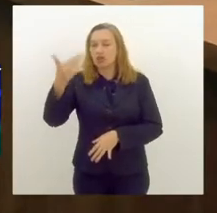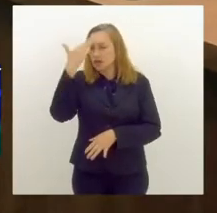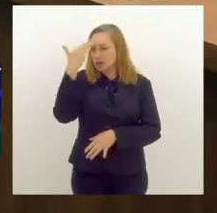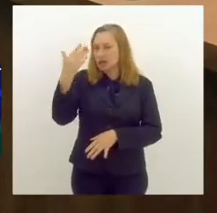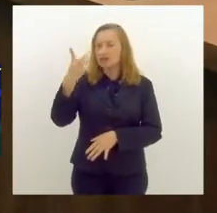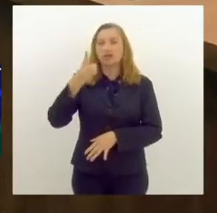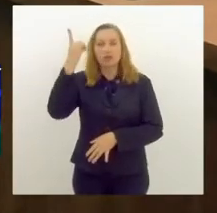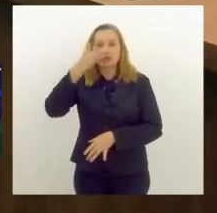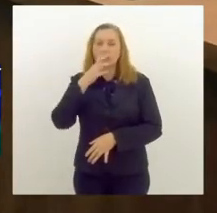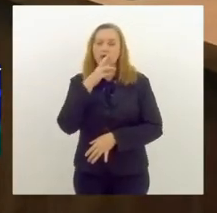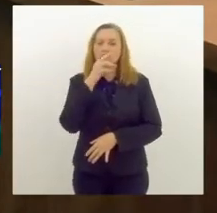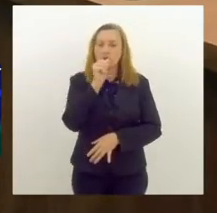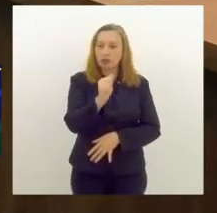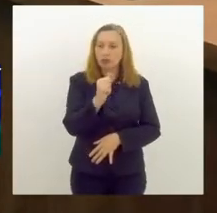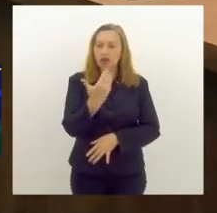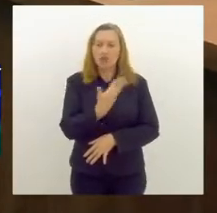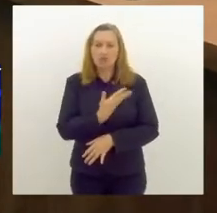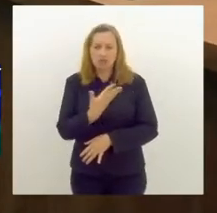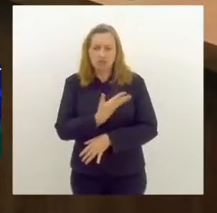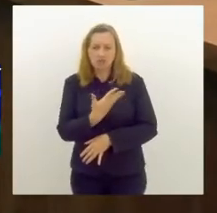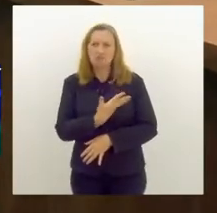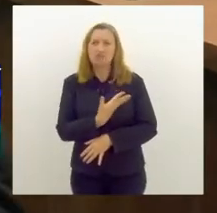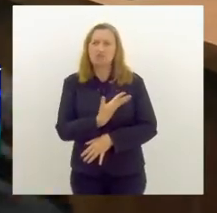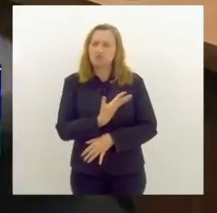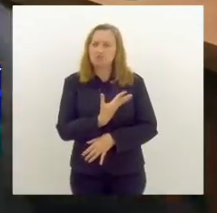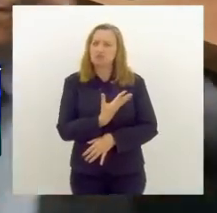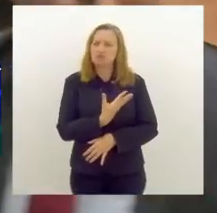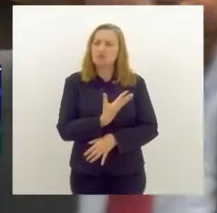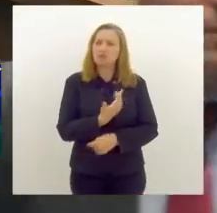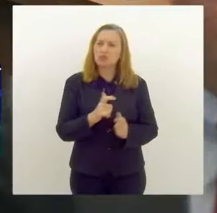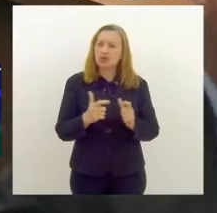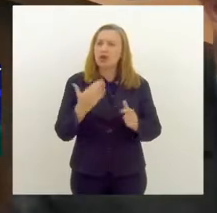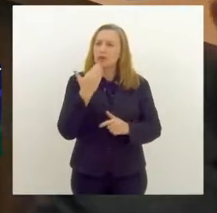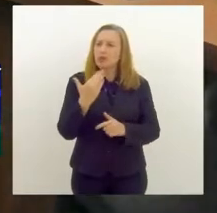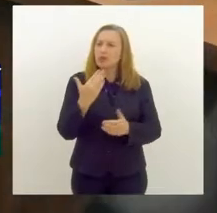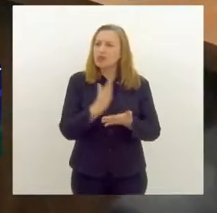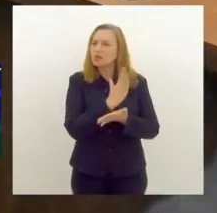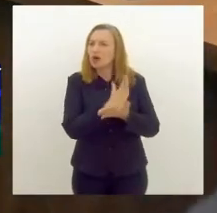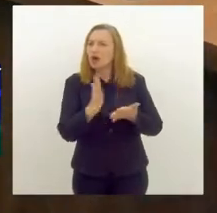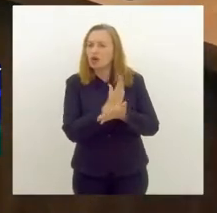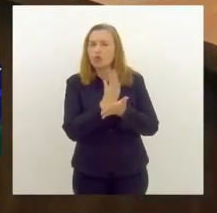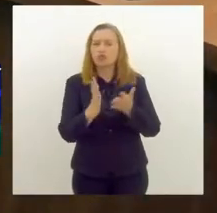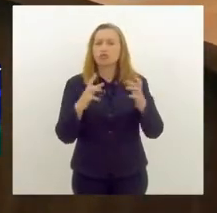Rodrigo Amorim, grande parceiro aqui. Nós pedimos algumas audiências